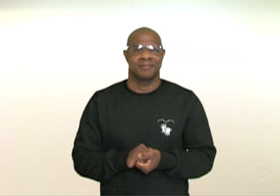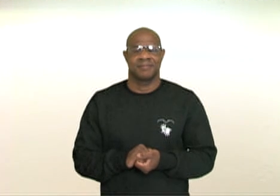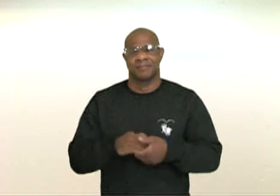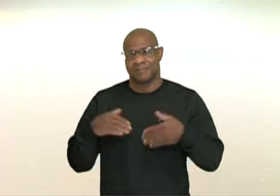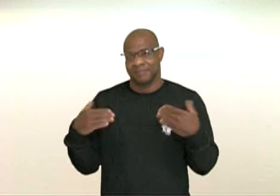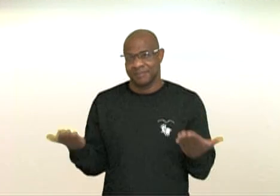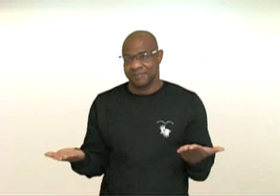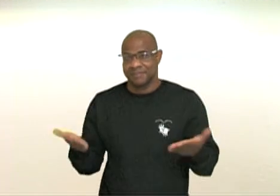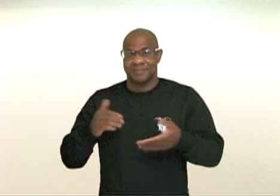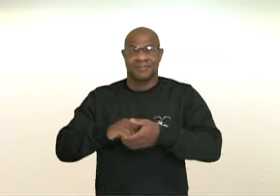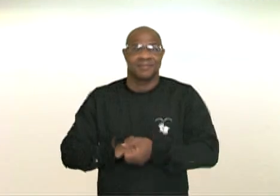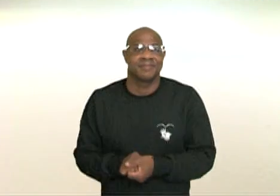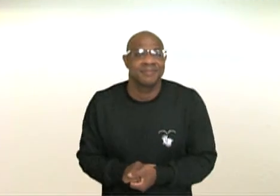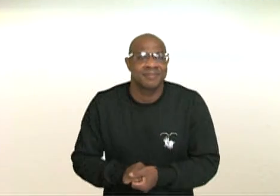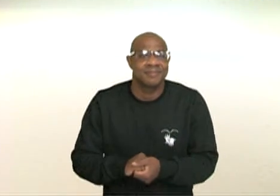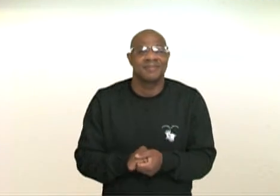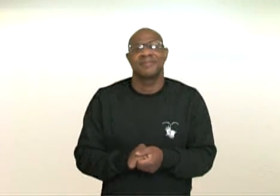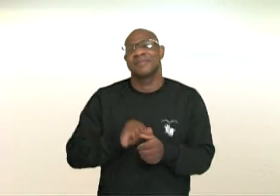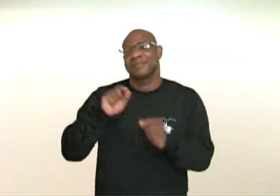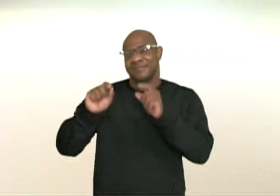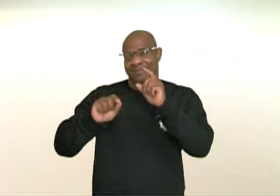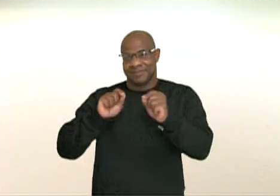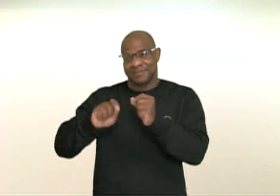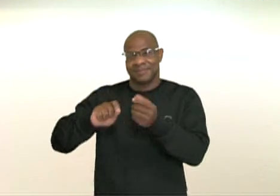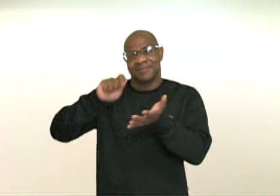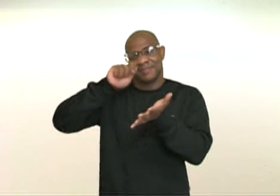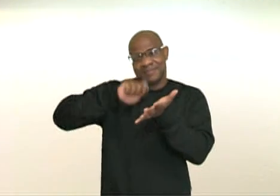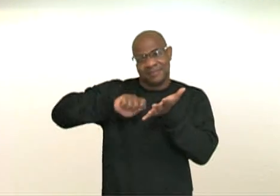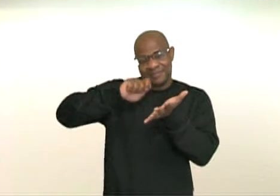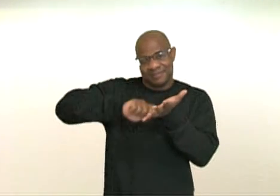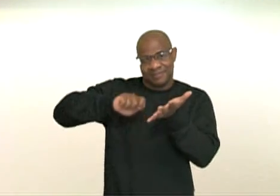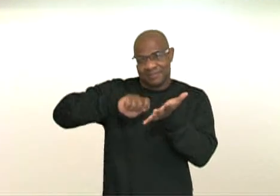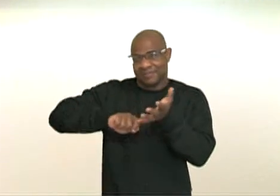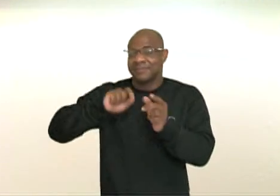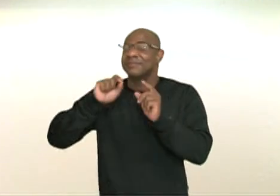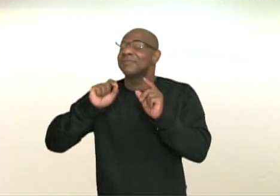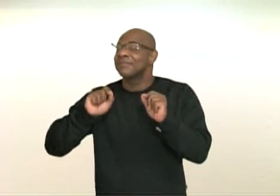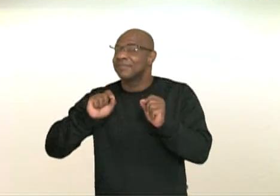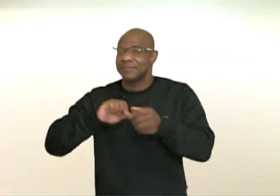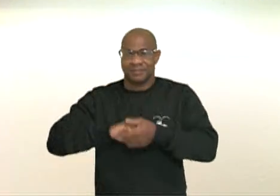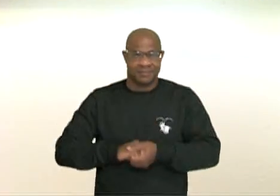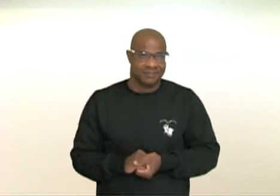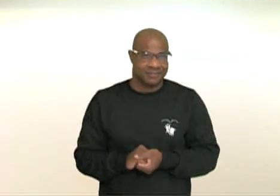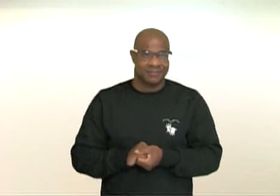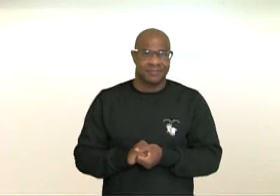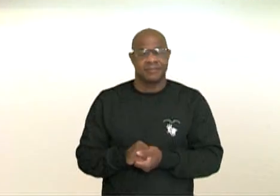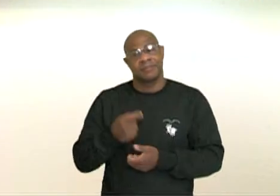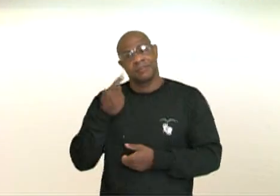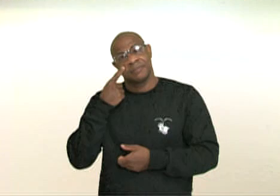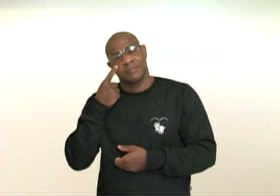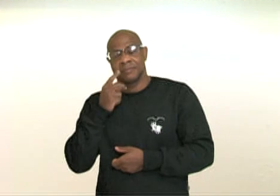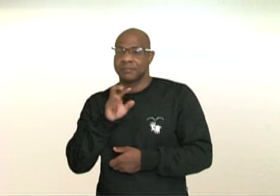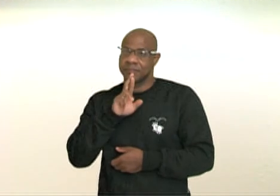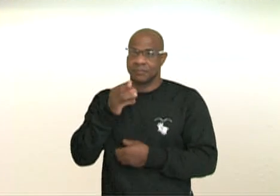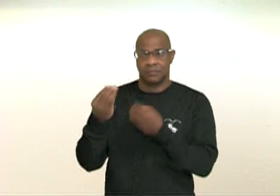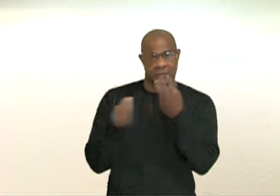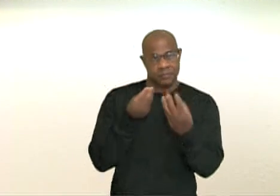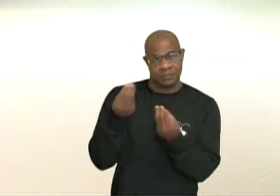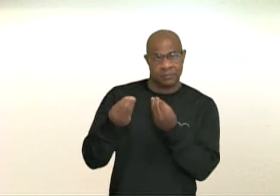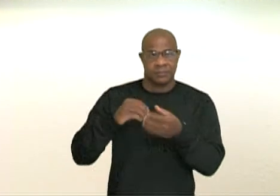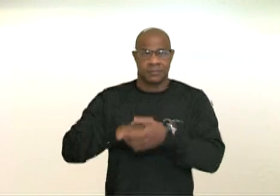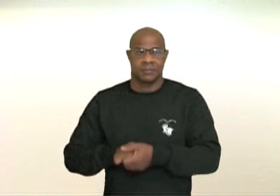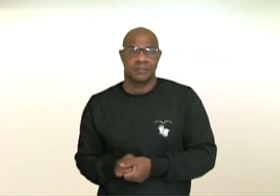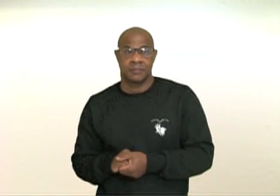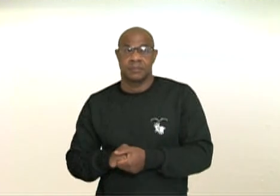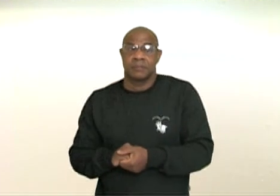E aí, o que que vocês escreveram sobre o nosso Marx em relação ao trabalho? Vamos ver o que poderia ter sido, segundo Marx,